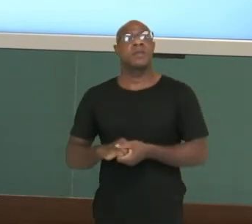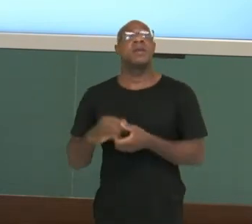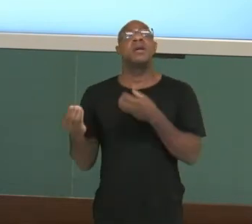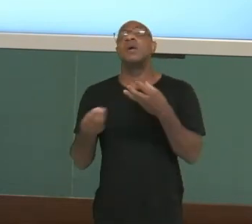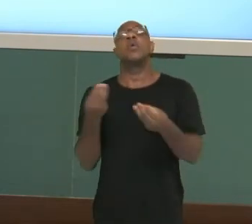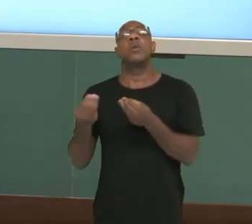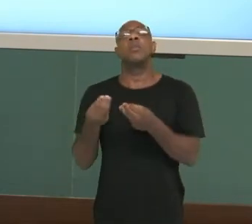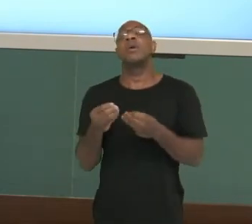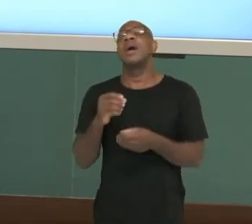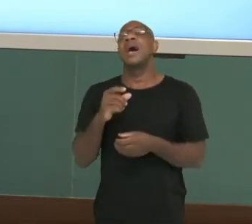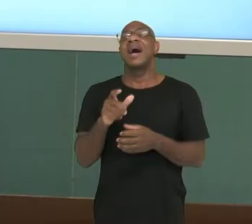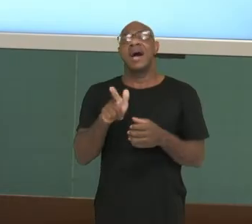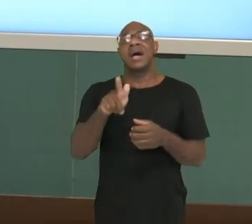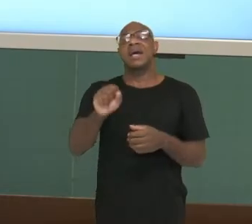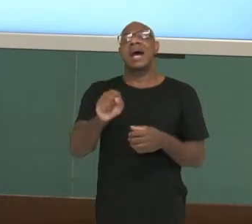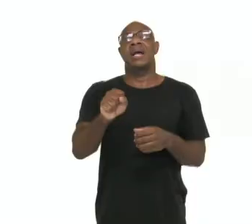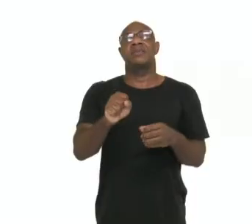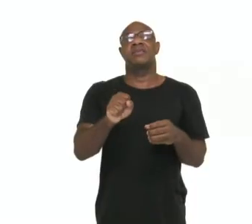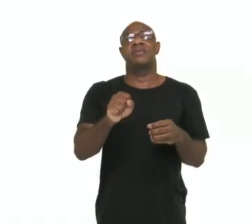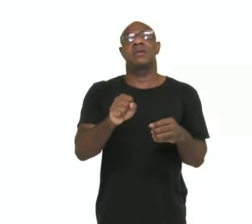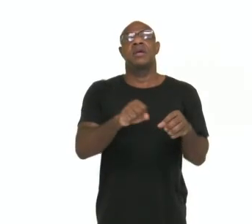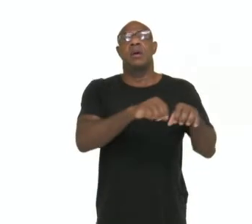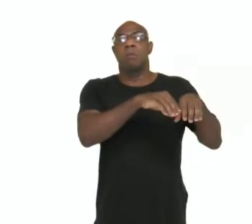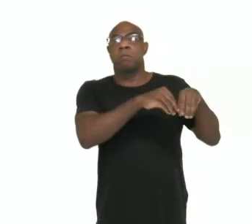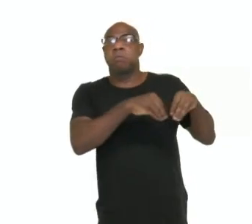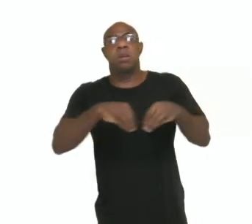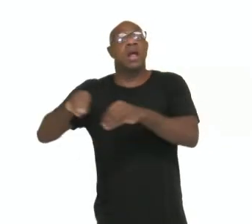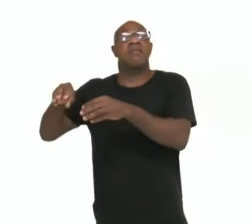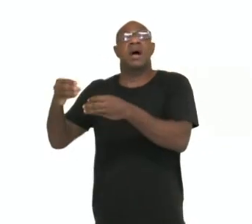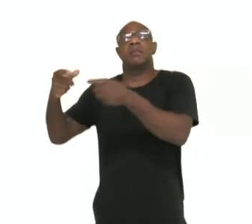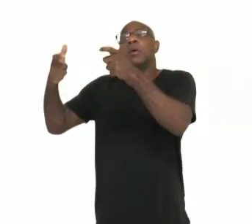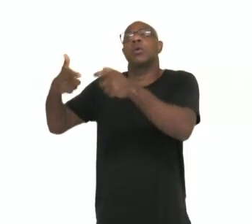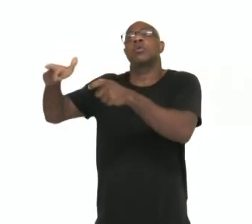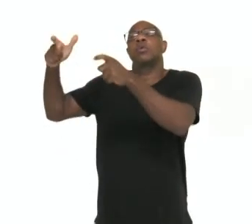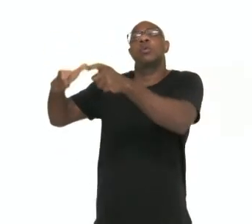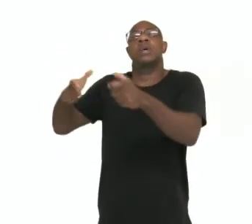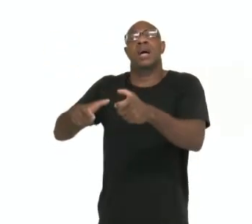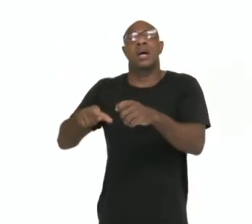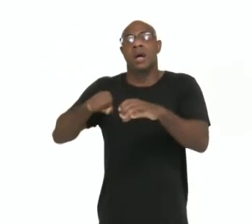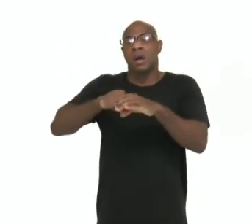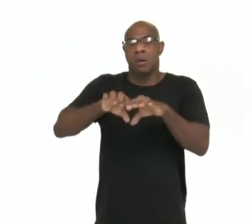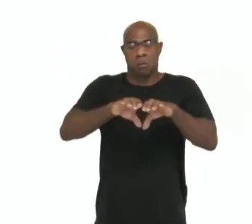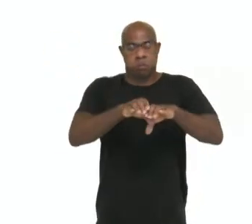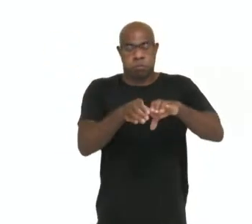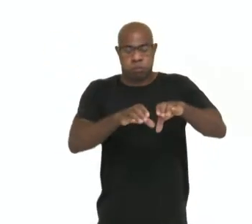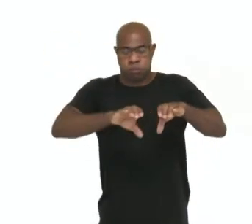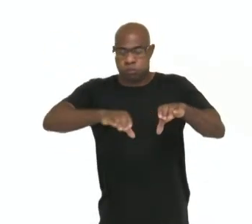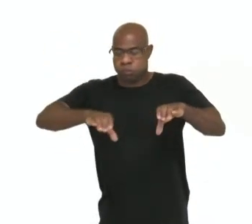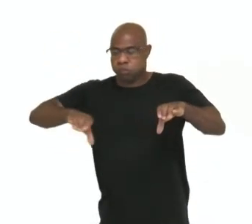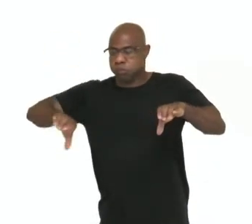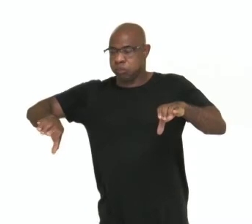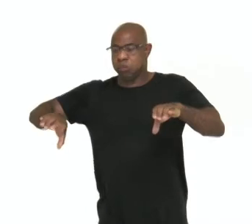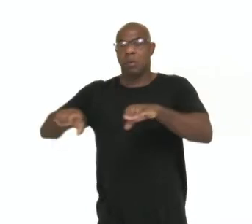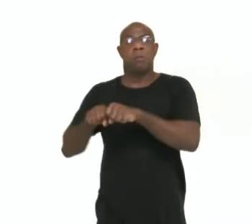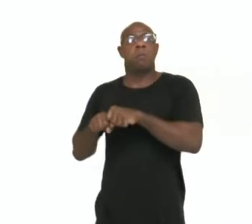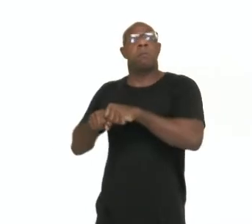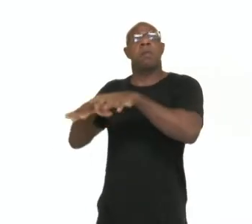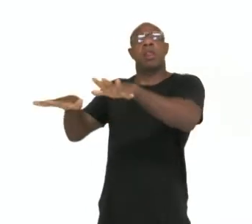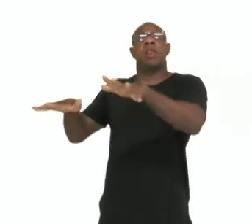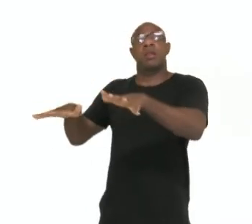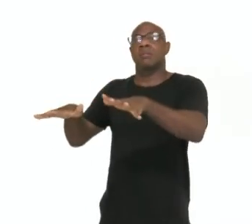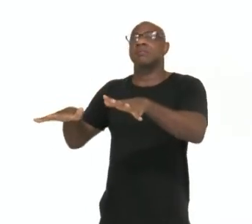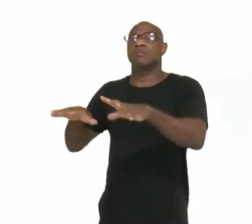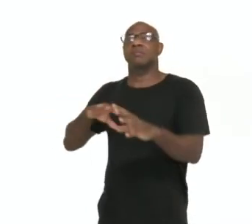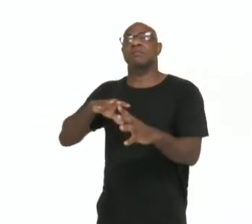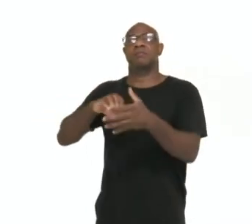os gasodutos, que são grandes tubulações por onde esse gás ele é bombeado e distribuído por várias